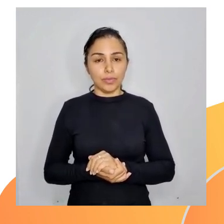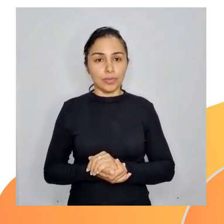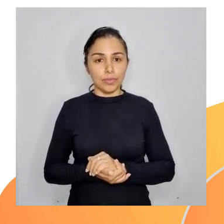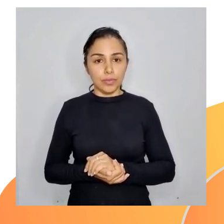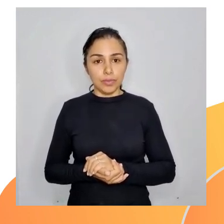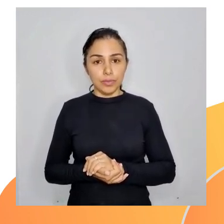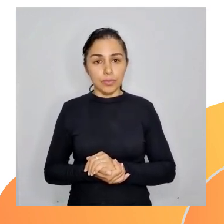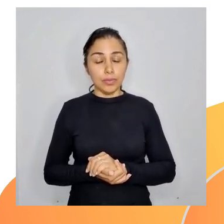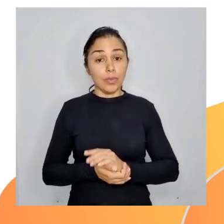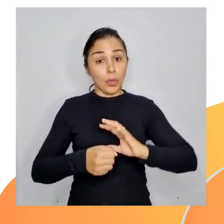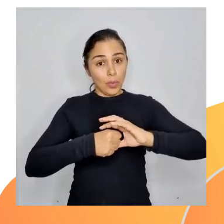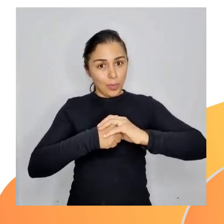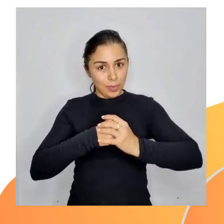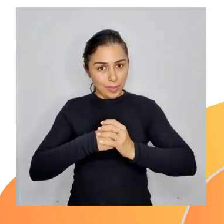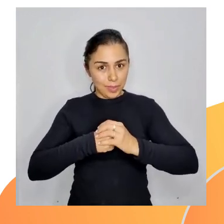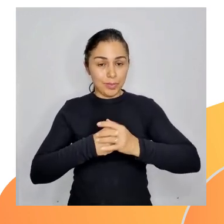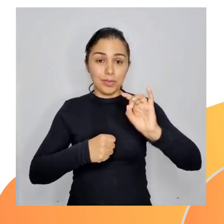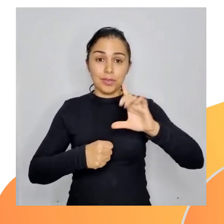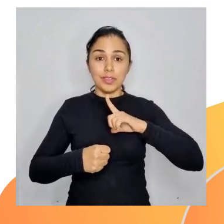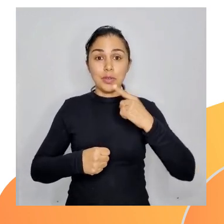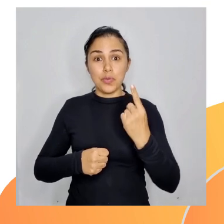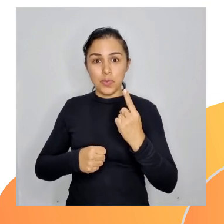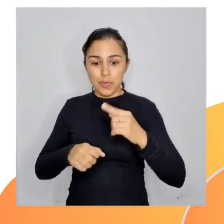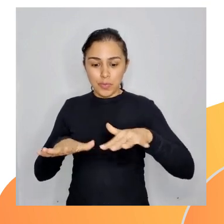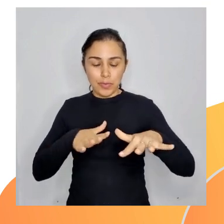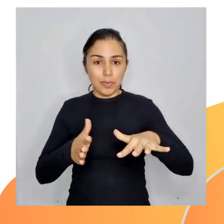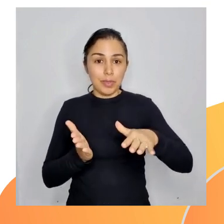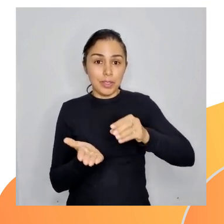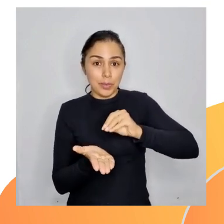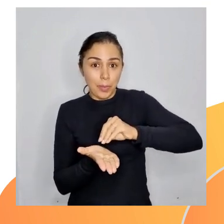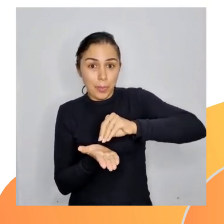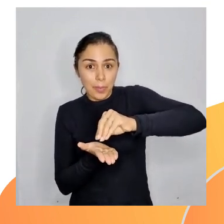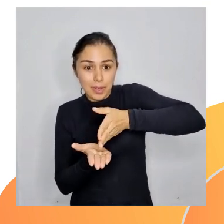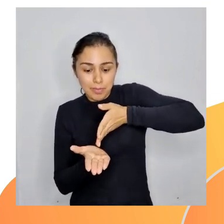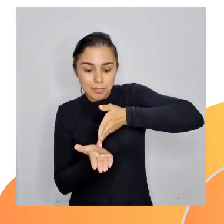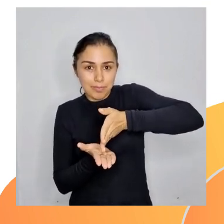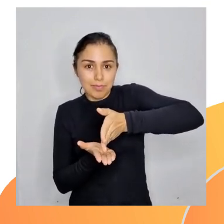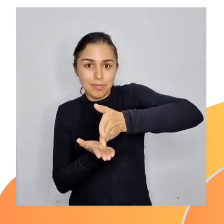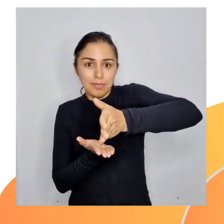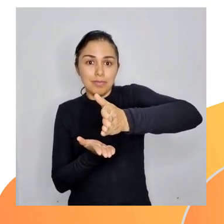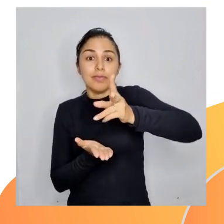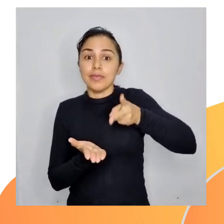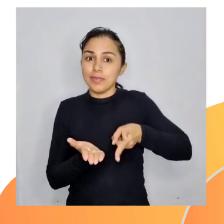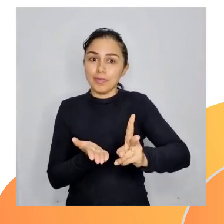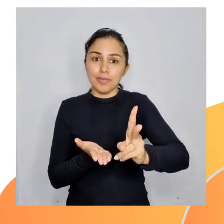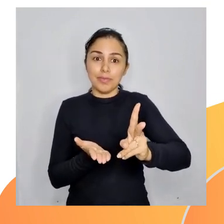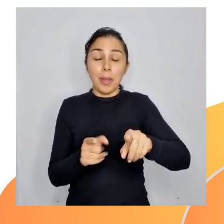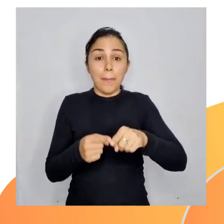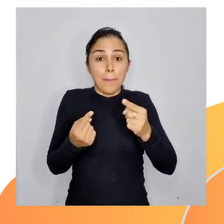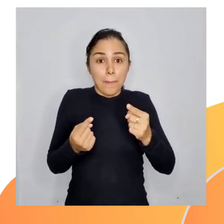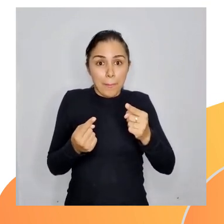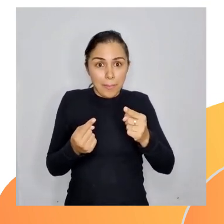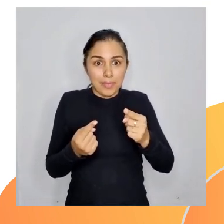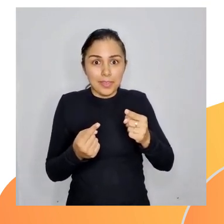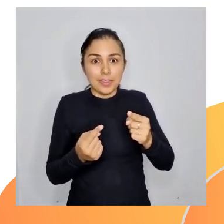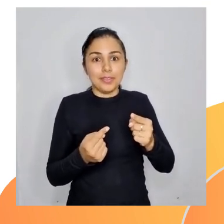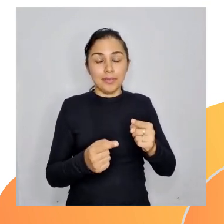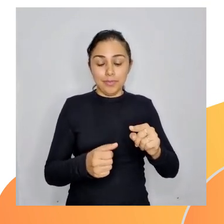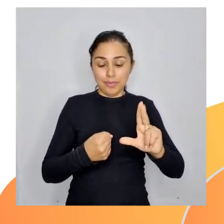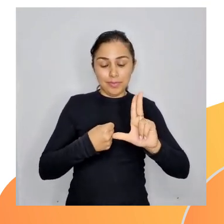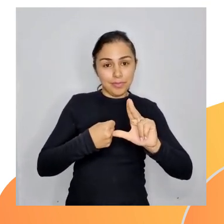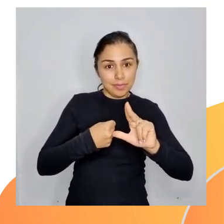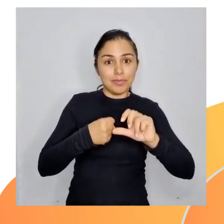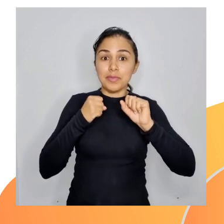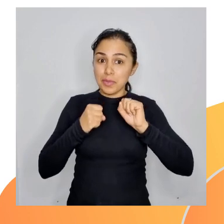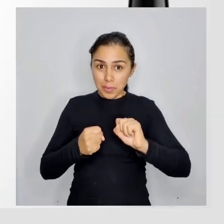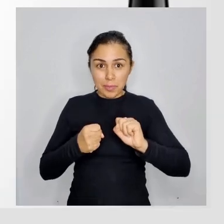só? O cavalo ele já tem essa abertura maior, ele consegue se desenvolver, ele consegue se movimentar em